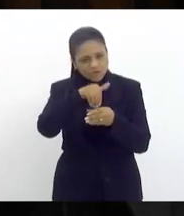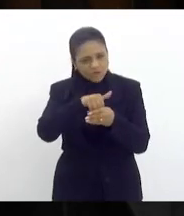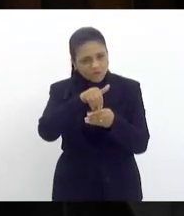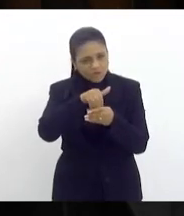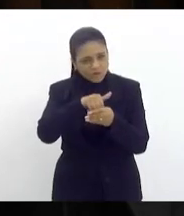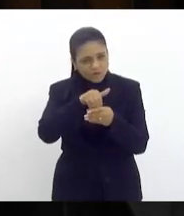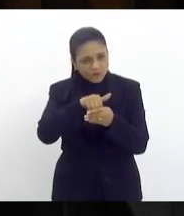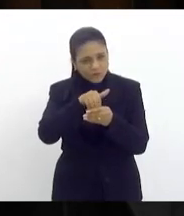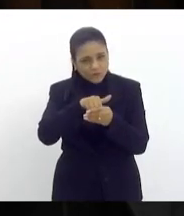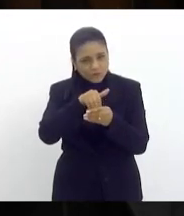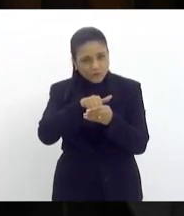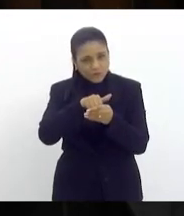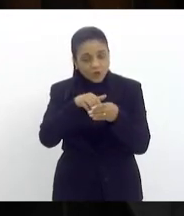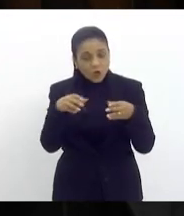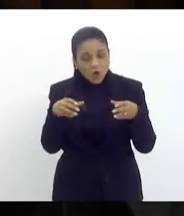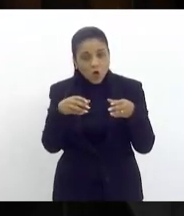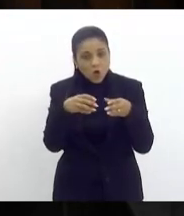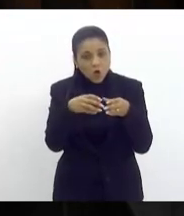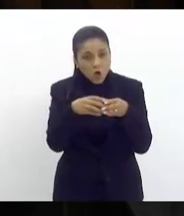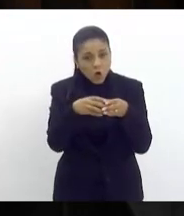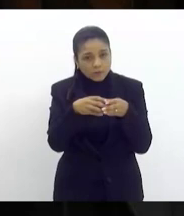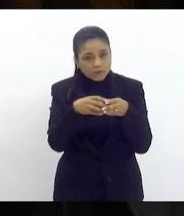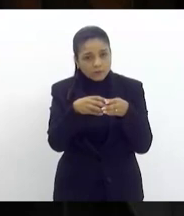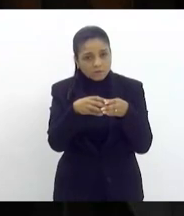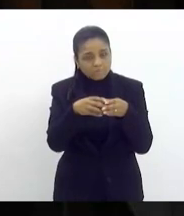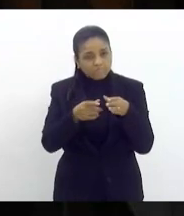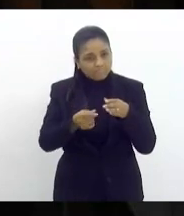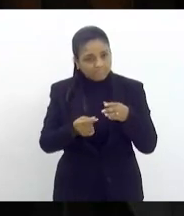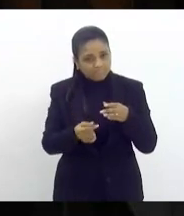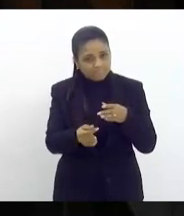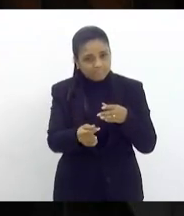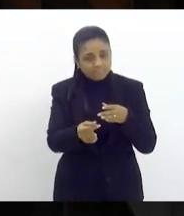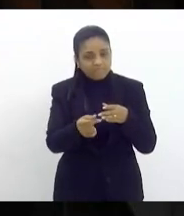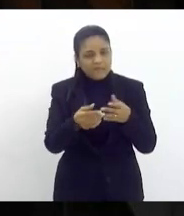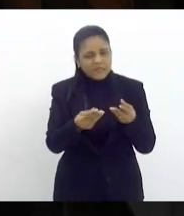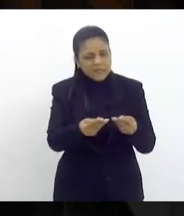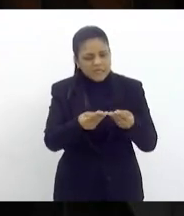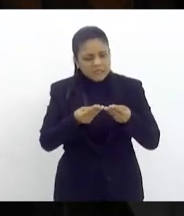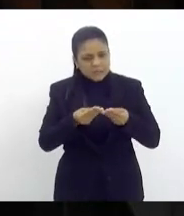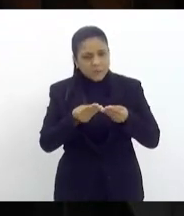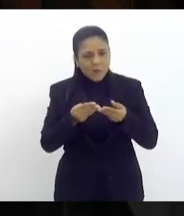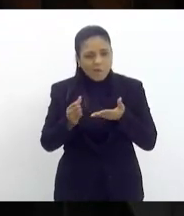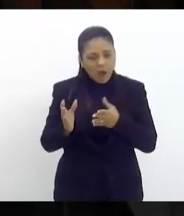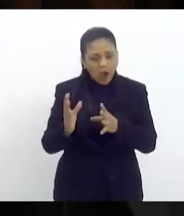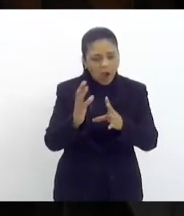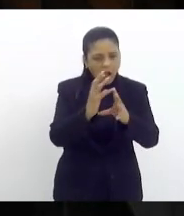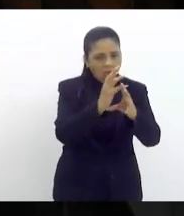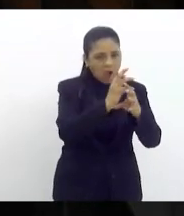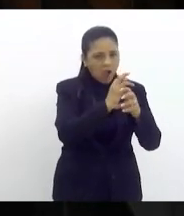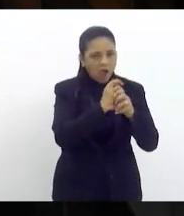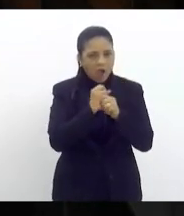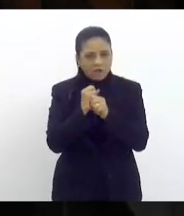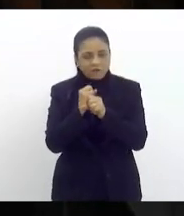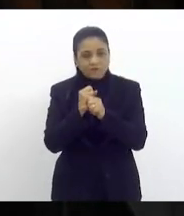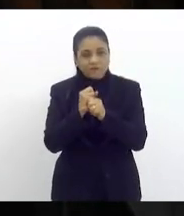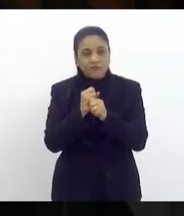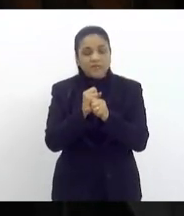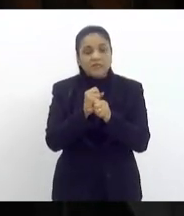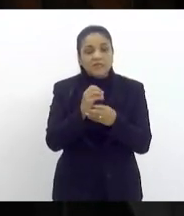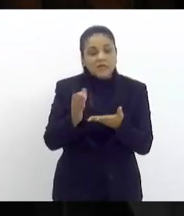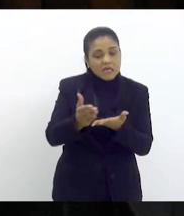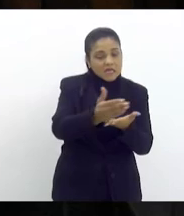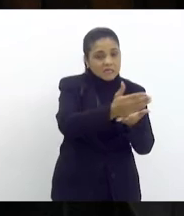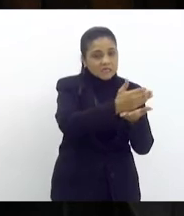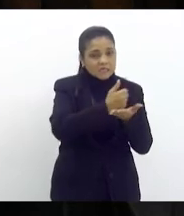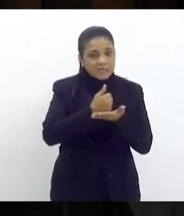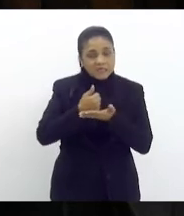na comissão permanente, recebeu cálculos revisionais de receitas e despesas